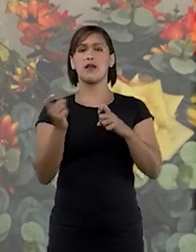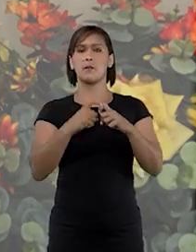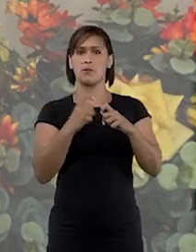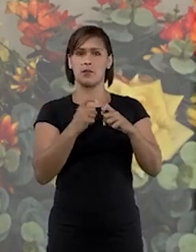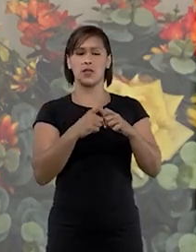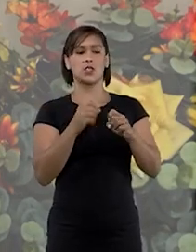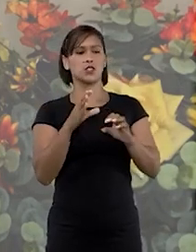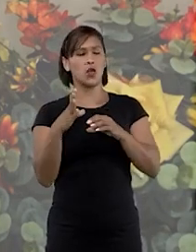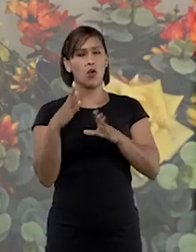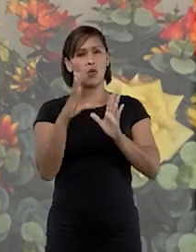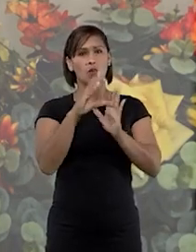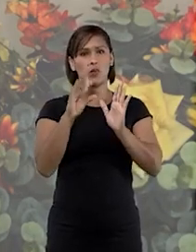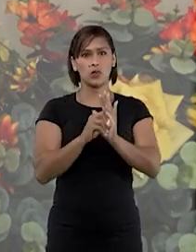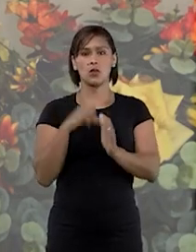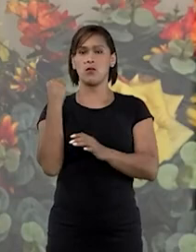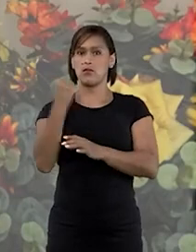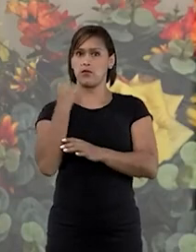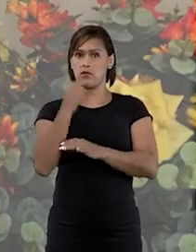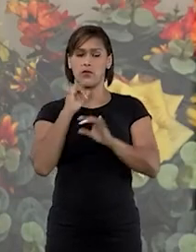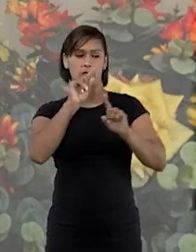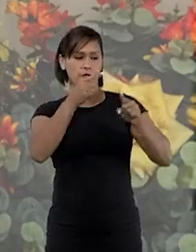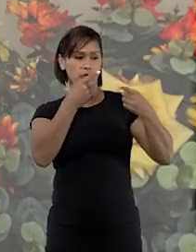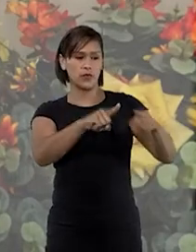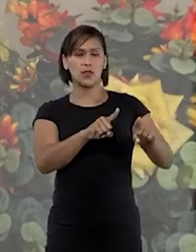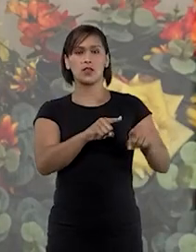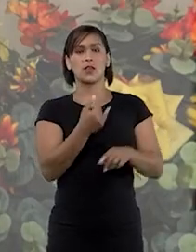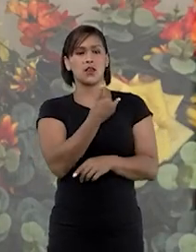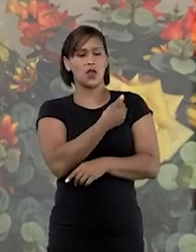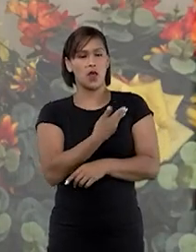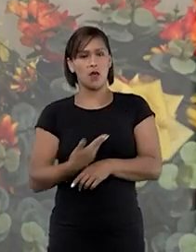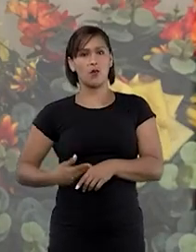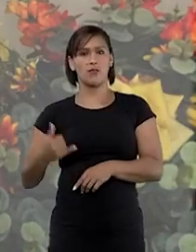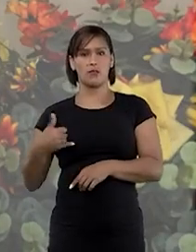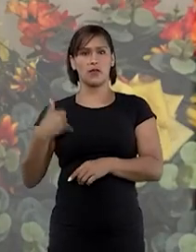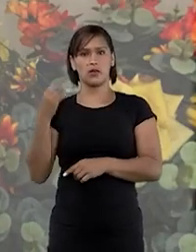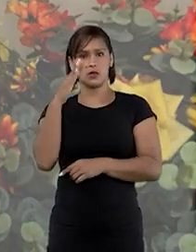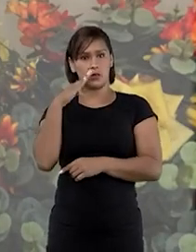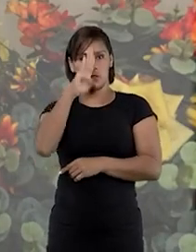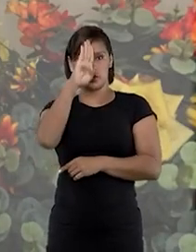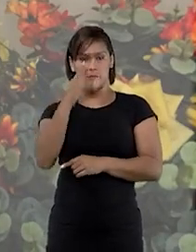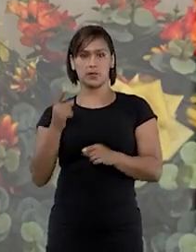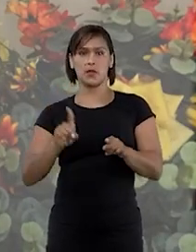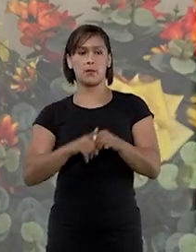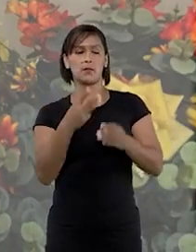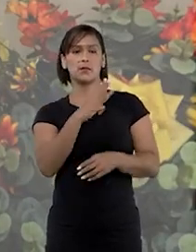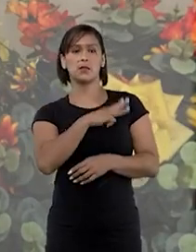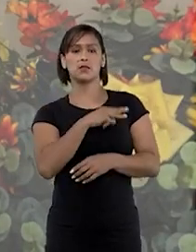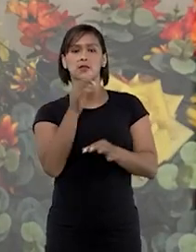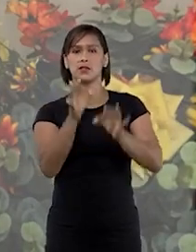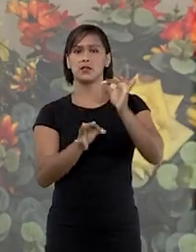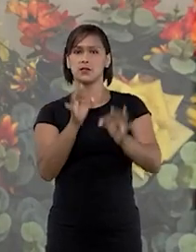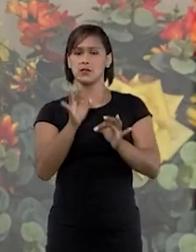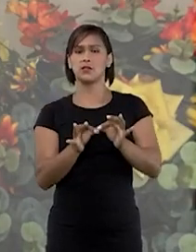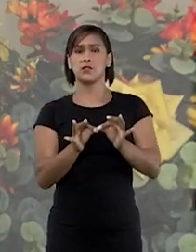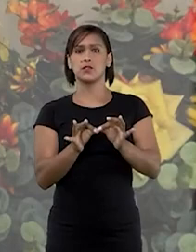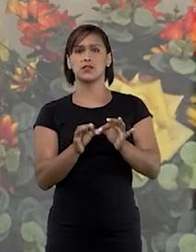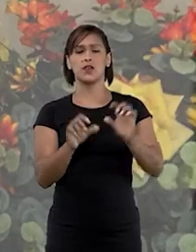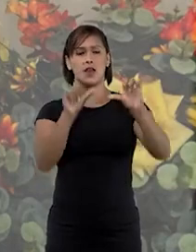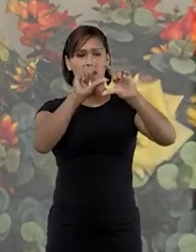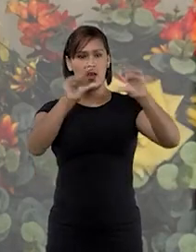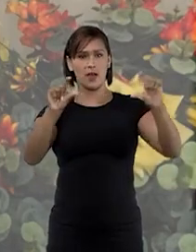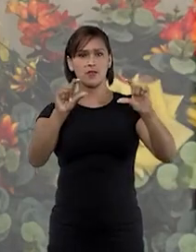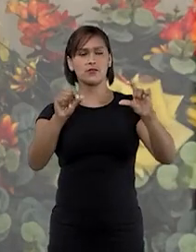de que a afirmação contraria conteúdo grave e ofenderia diretamente a honra do presidente da república para o Ministério da Justiça